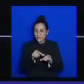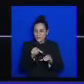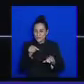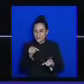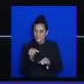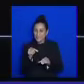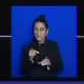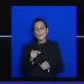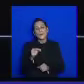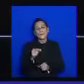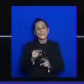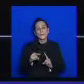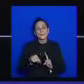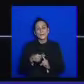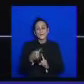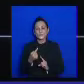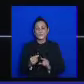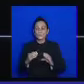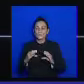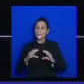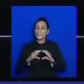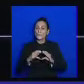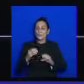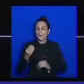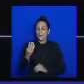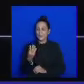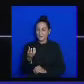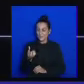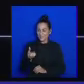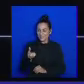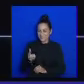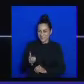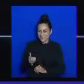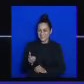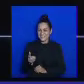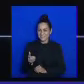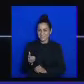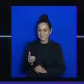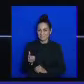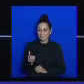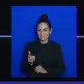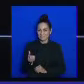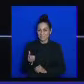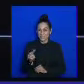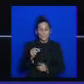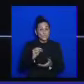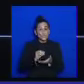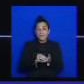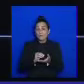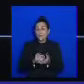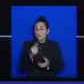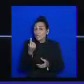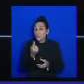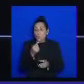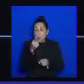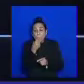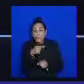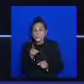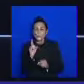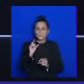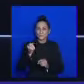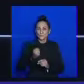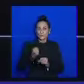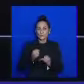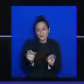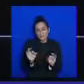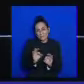chegando mais um número, bola 46. Número 46. Só falta mais um número. Último número